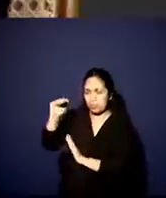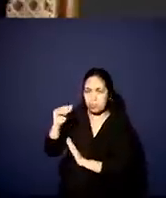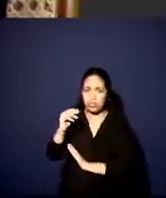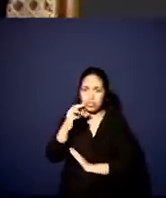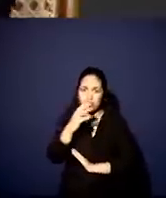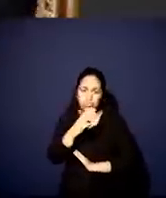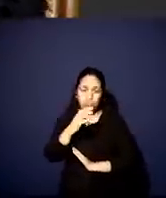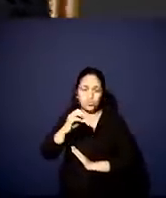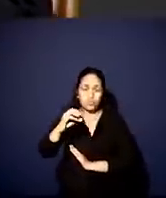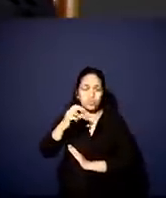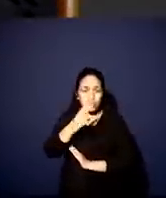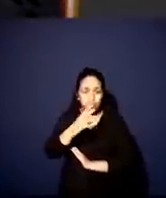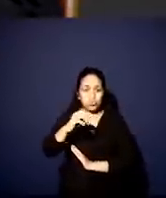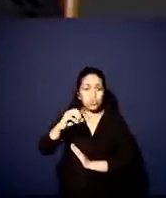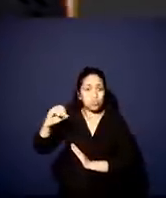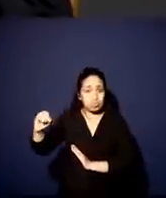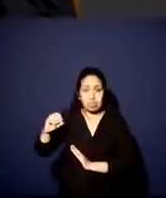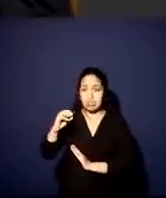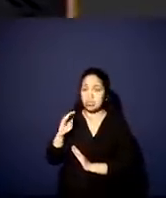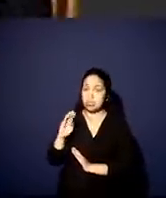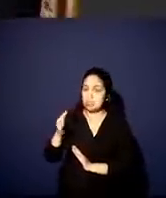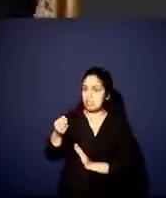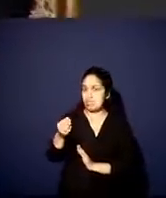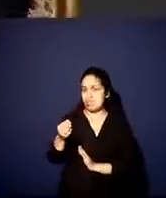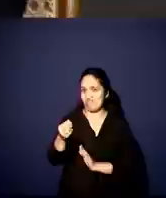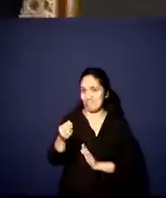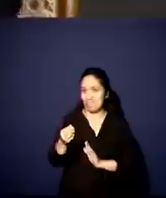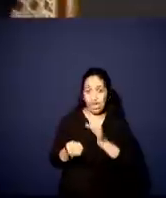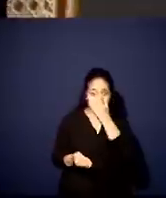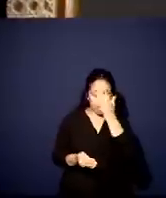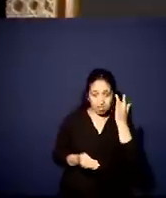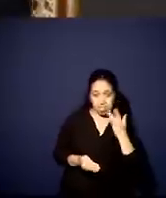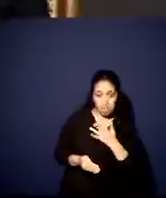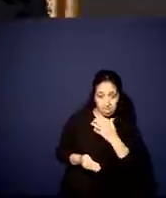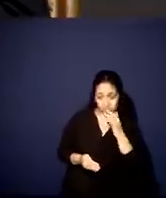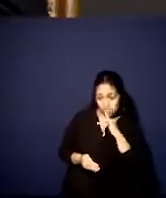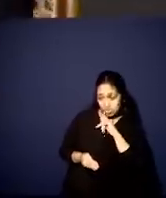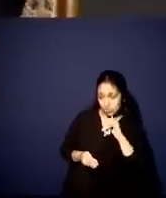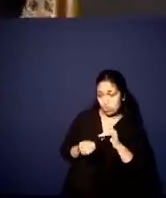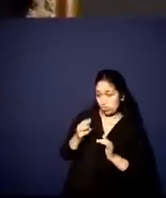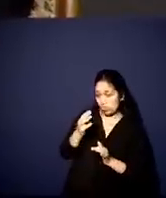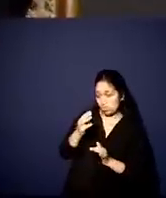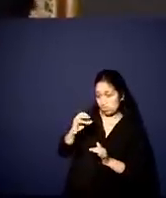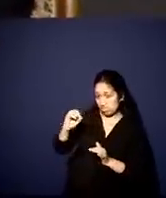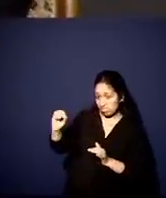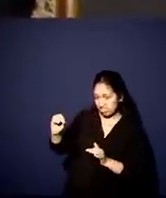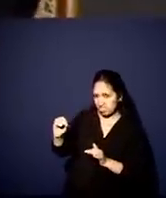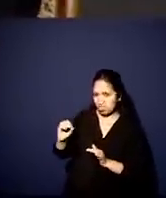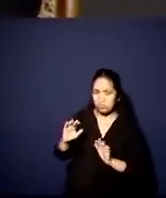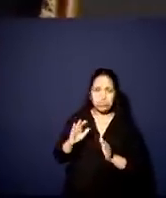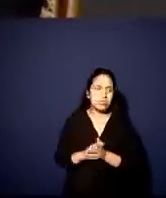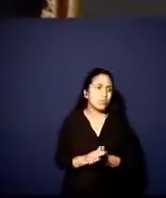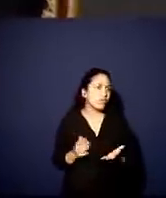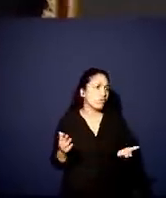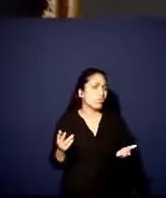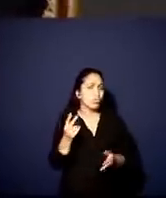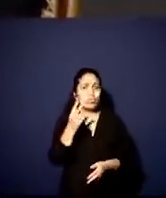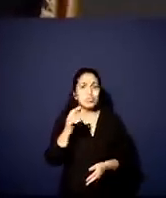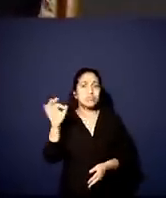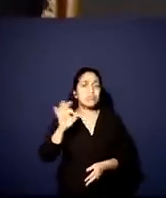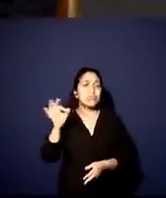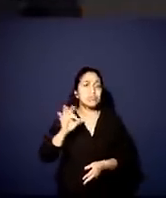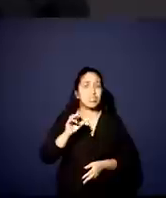bi. Né? O ministro Haddad mencionou 300 algumas vezes, mas eu consigo chegar no 200, que é muita coisa, é 2% do PIB.